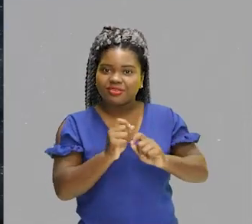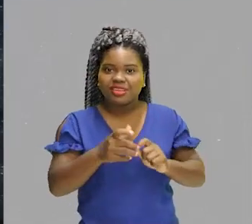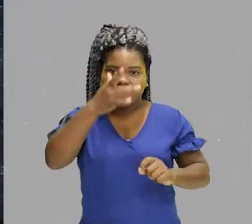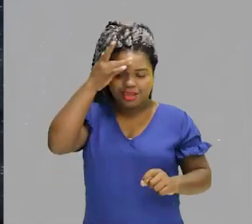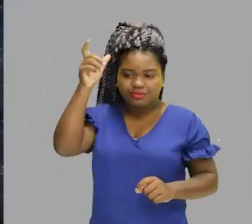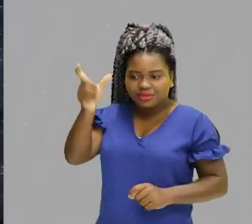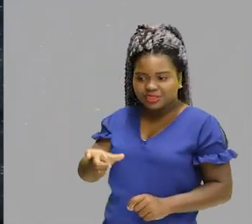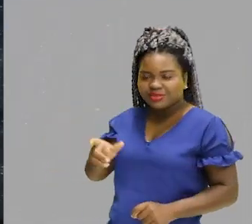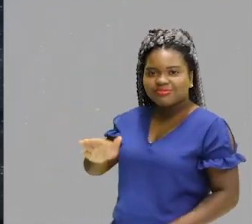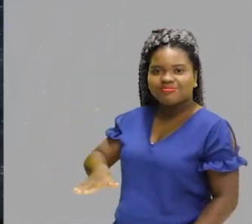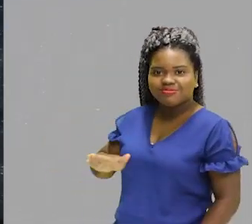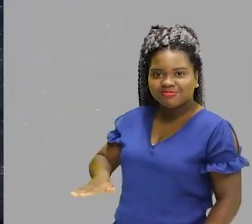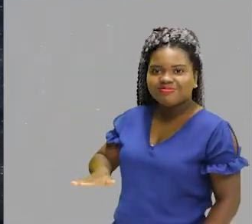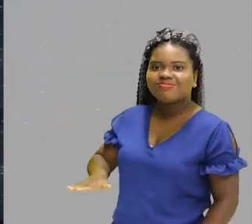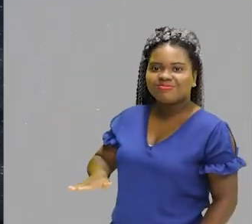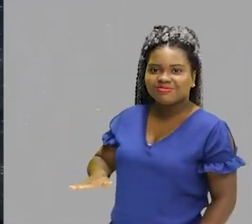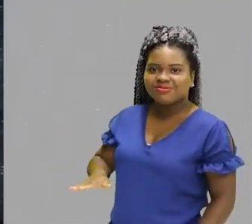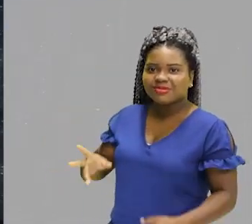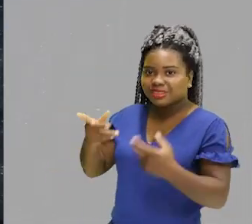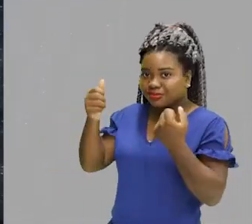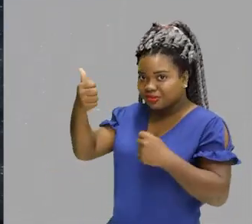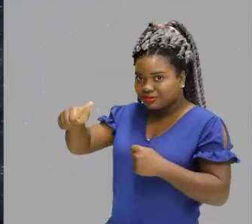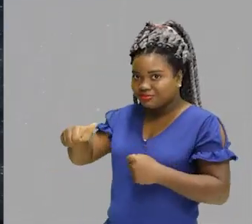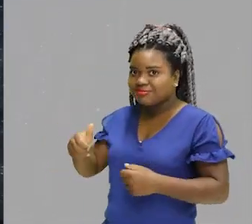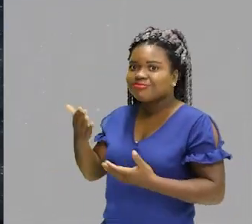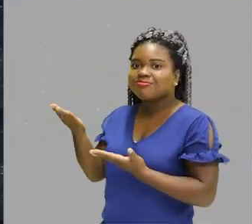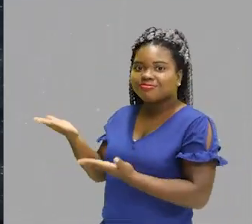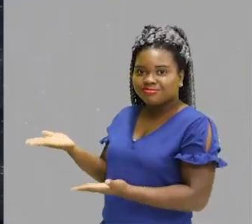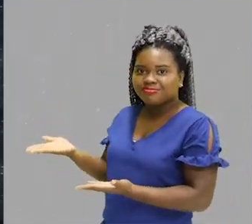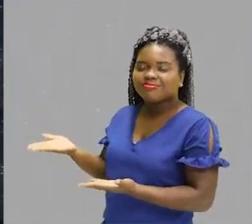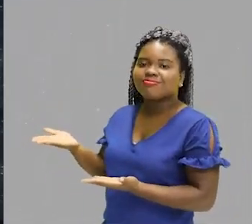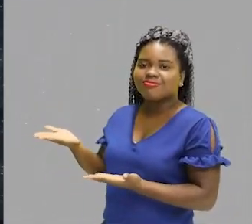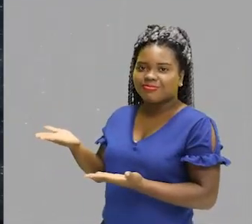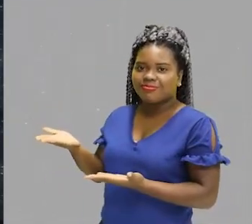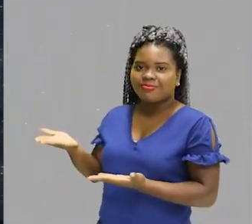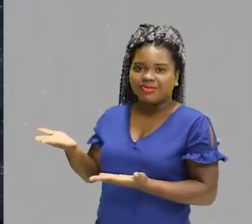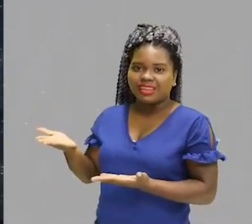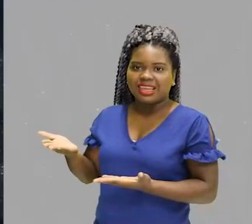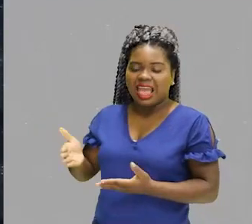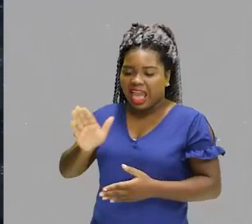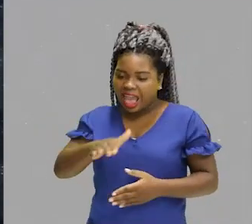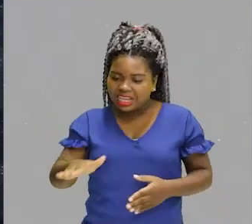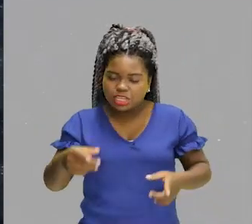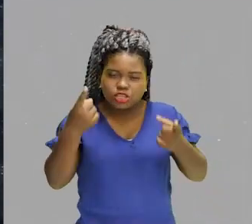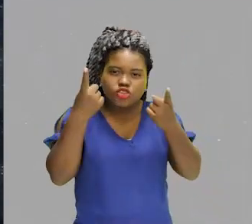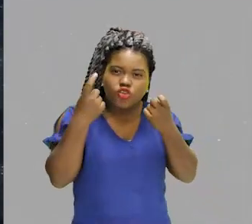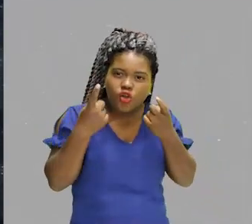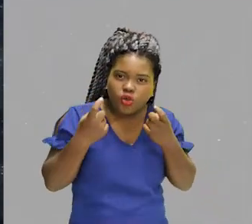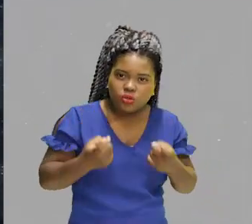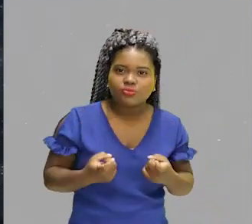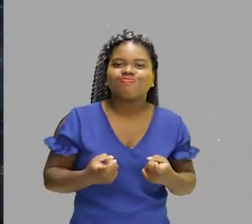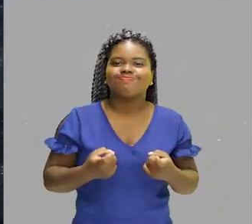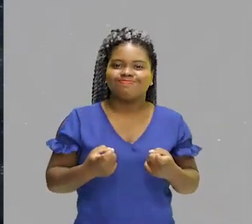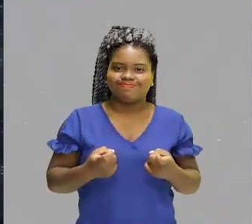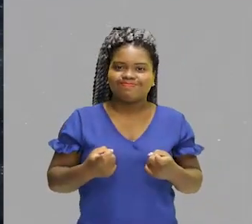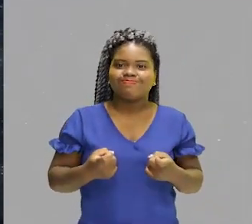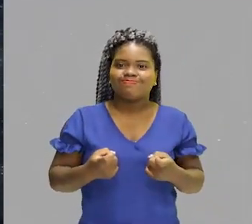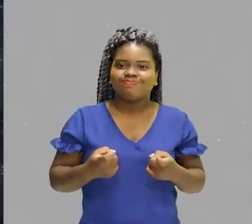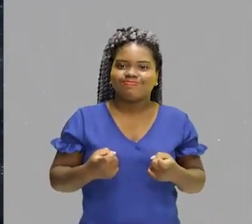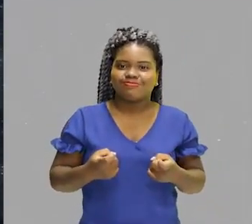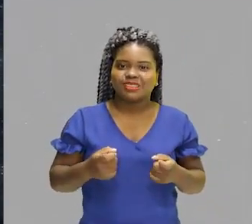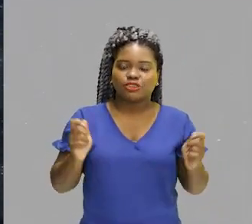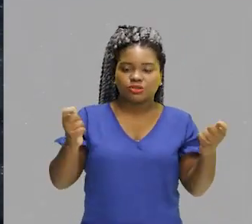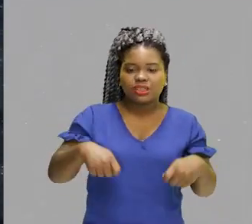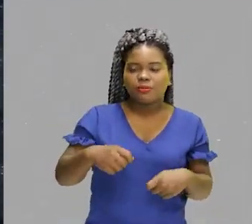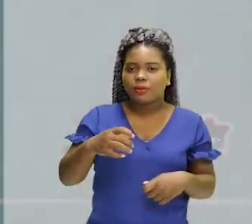passado. Desatou a chorar, tá? Da mesma forma, vocês podem observar que funcionam as locuções